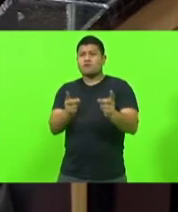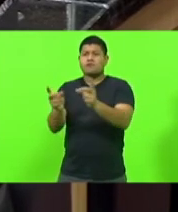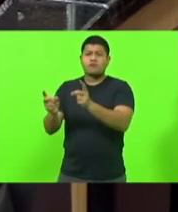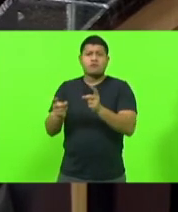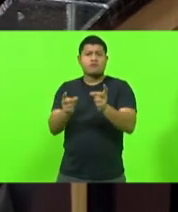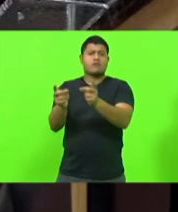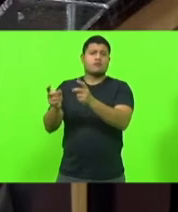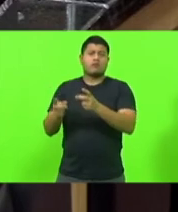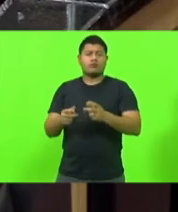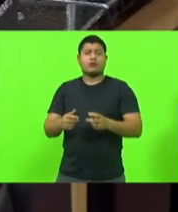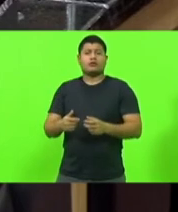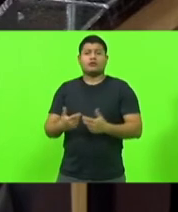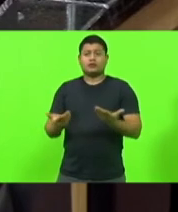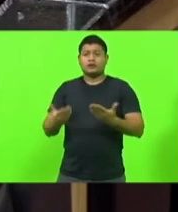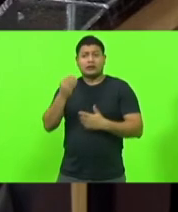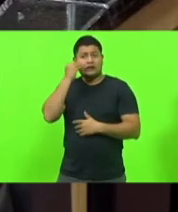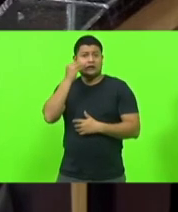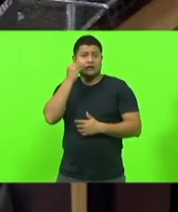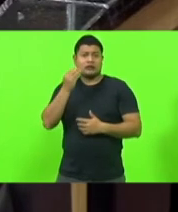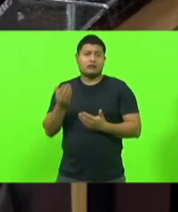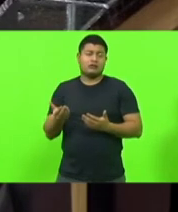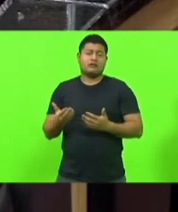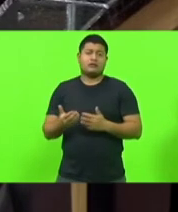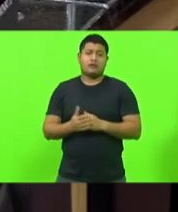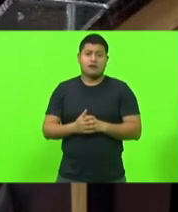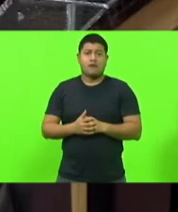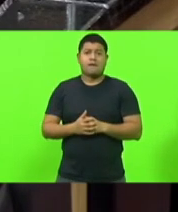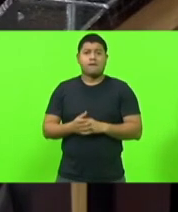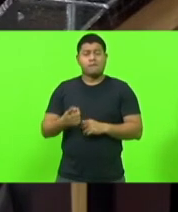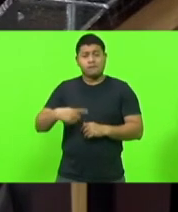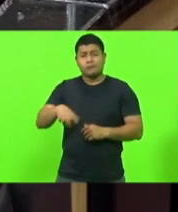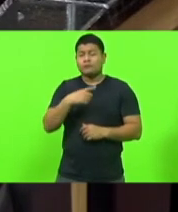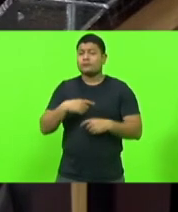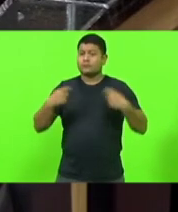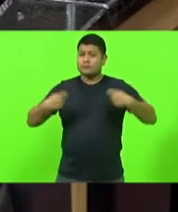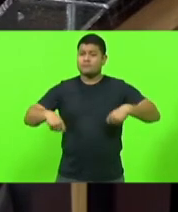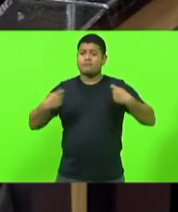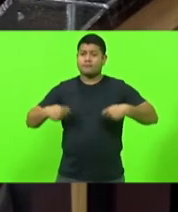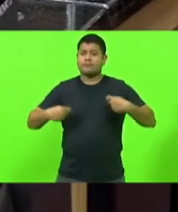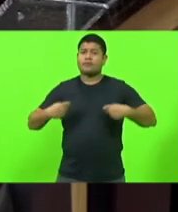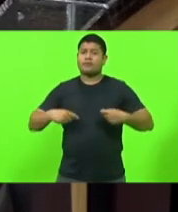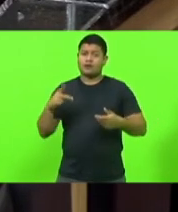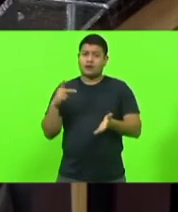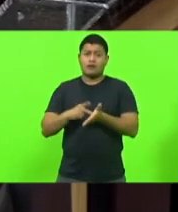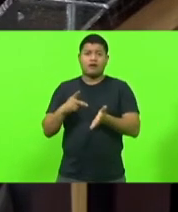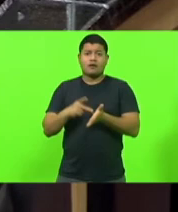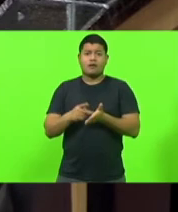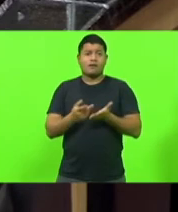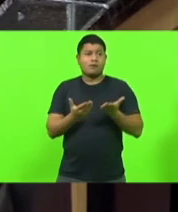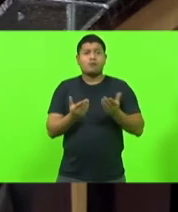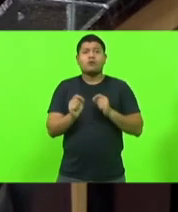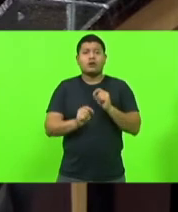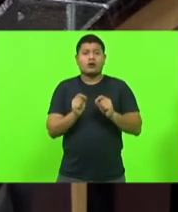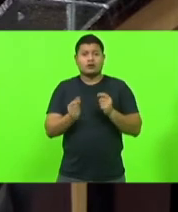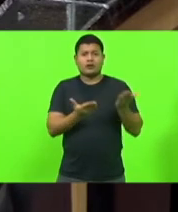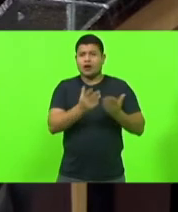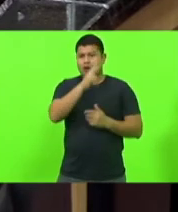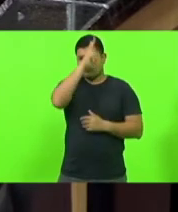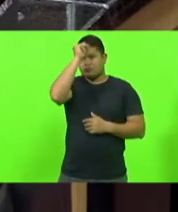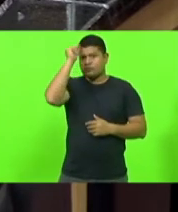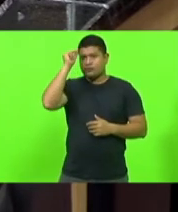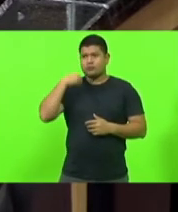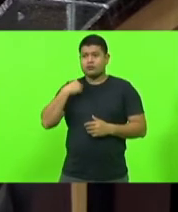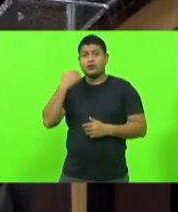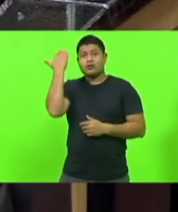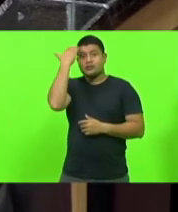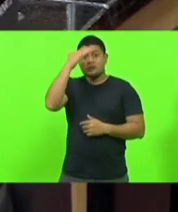como conseguem. E a gente precisa, na verdade, fazer com que as prefeituras olhem para essa realidade